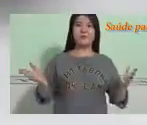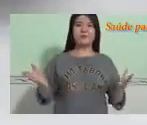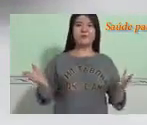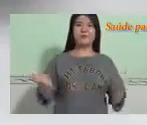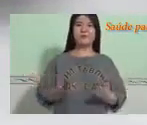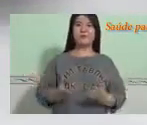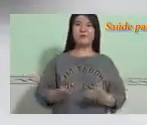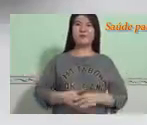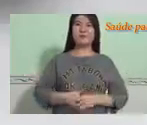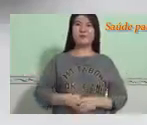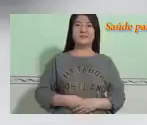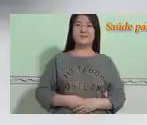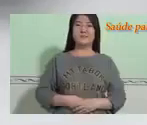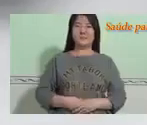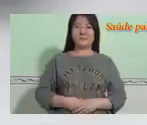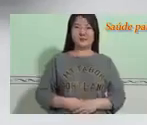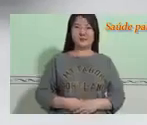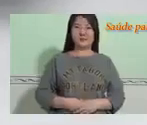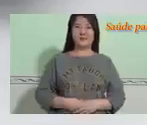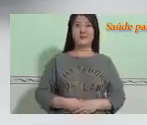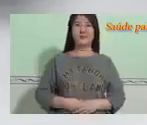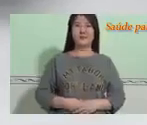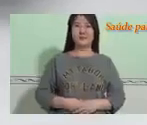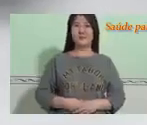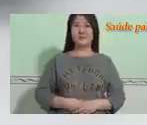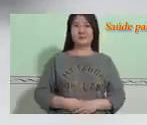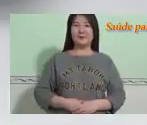Em relação ao I, vírgula e acento agudo